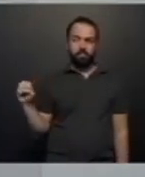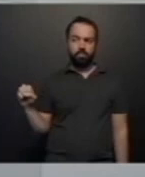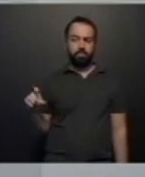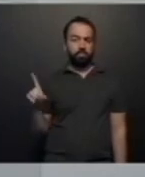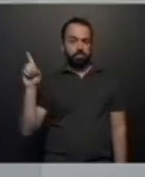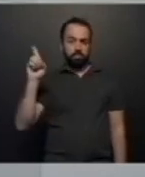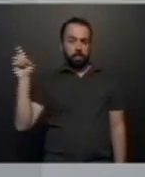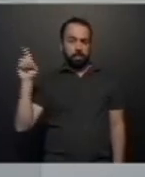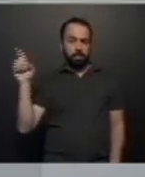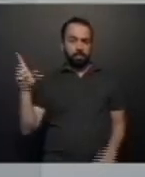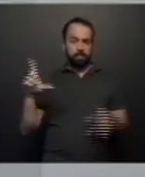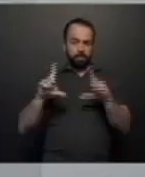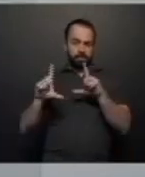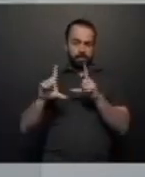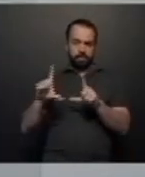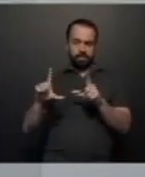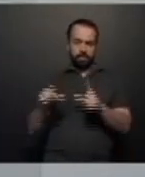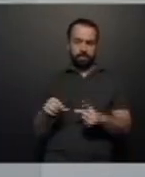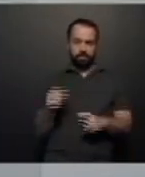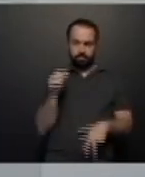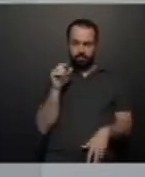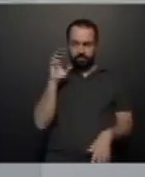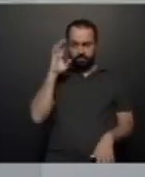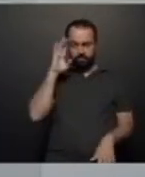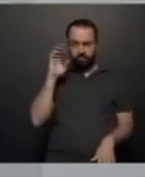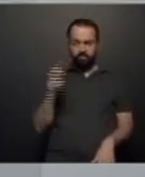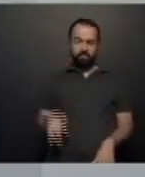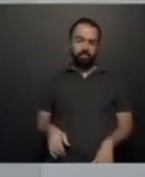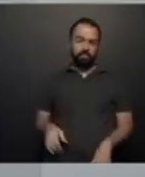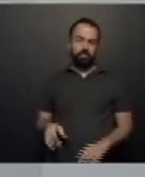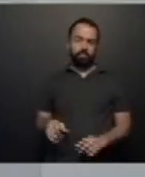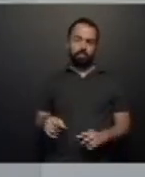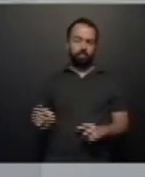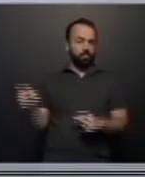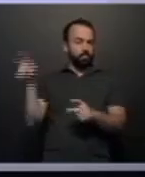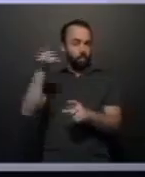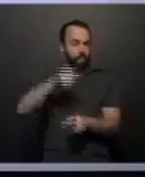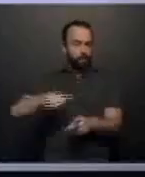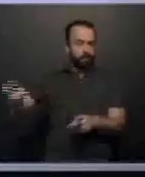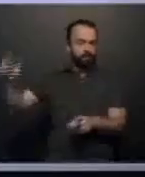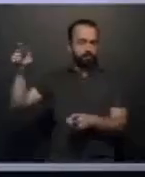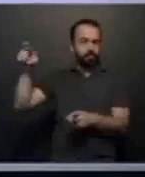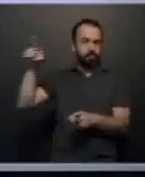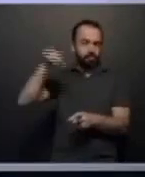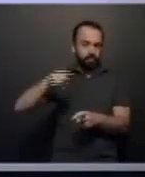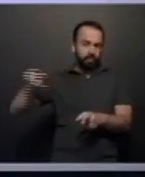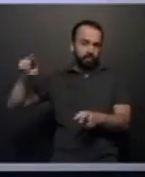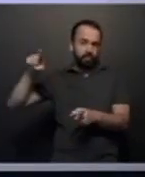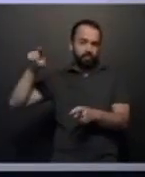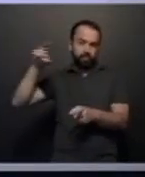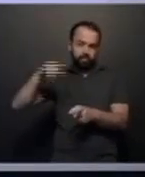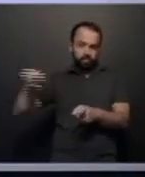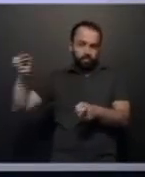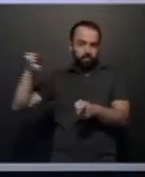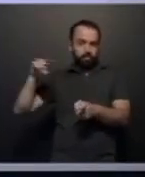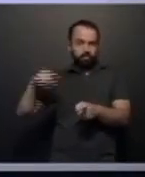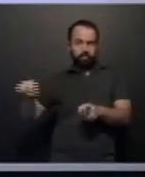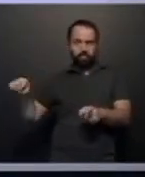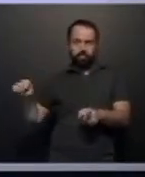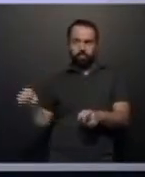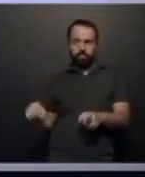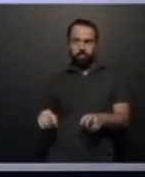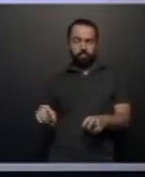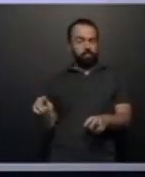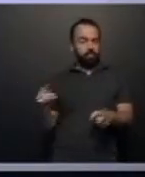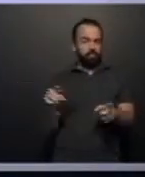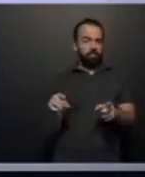É só uma informação. Aqui nós temos um diagrama que vai representar esses conjuntos que eu citei para